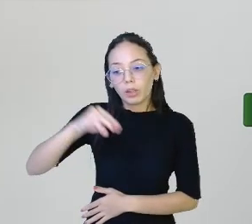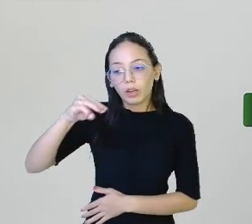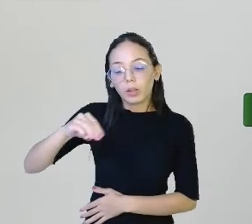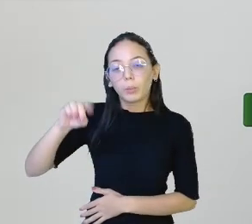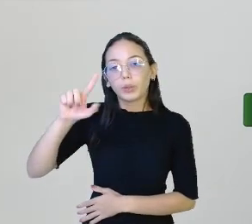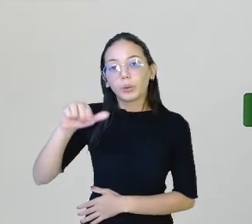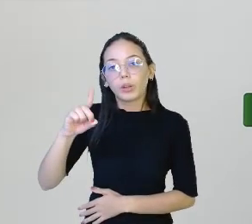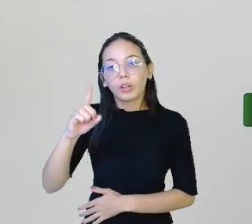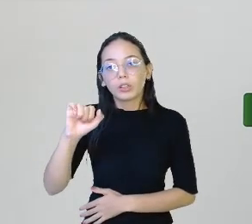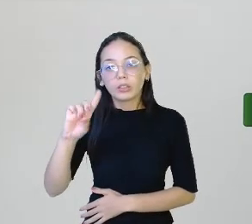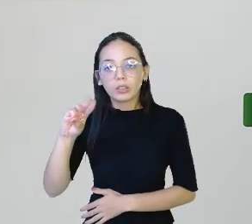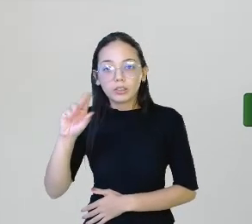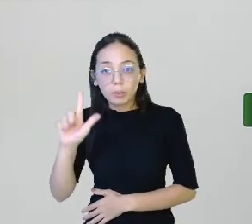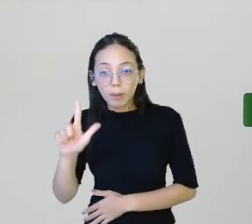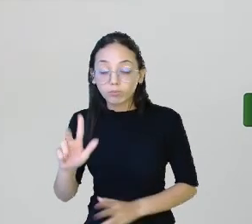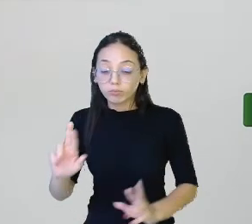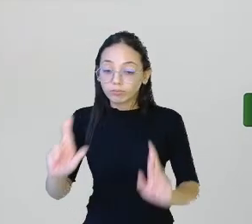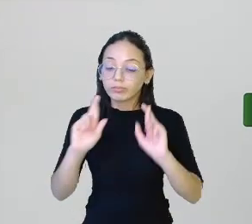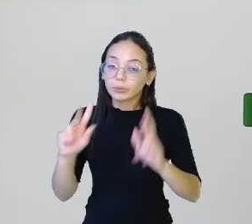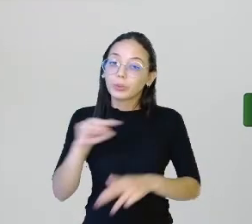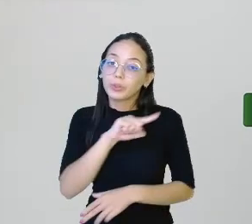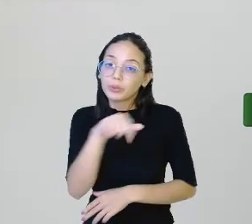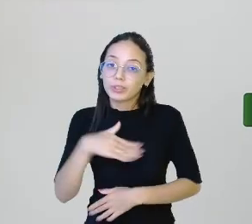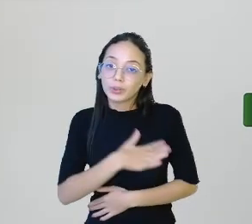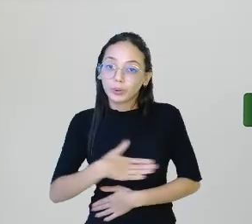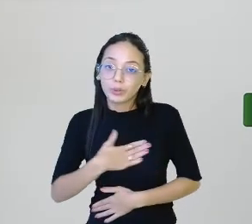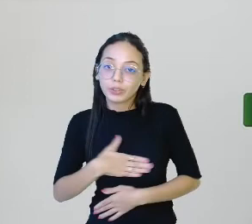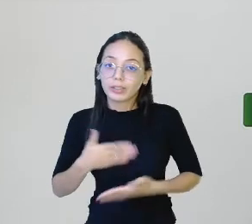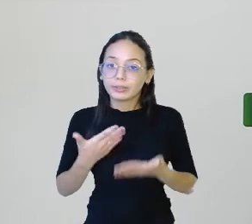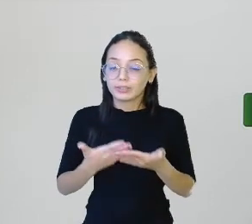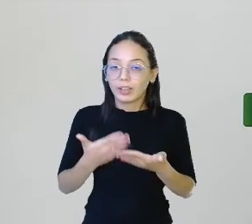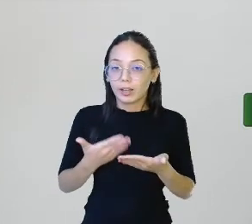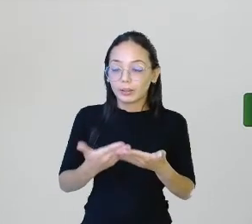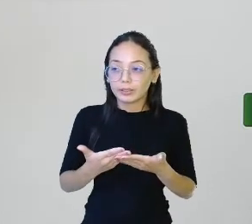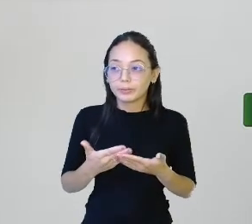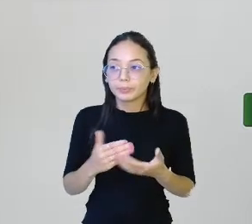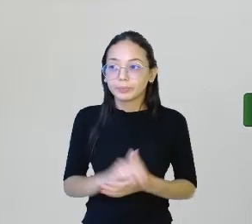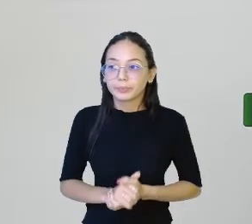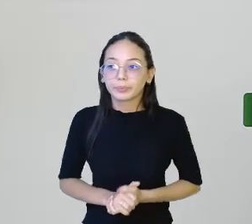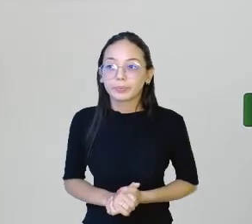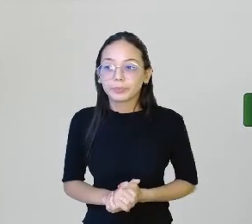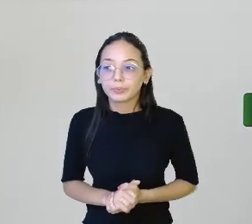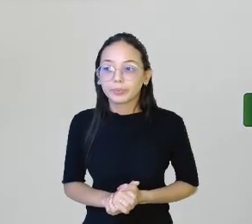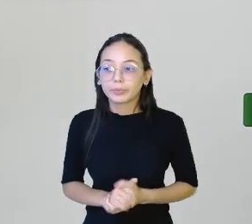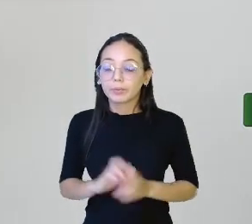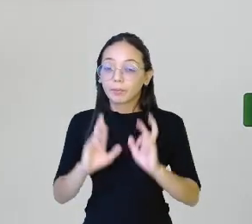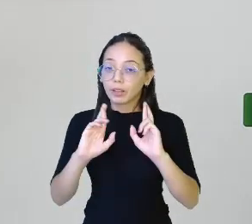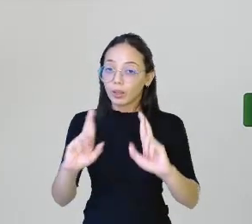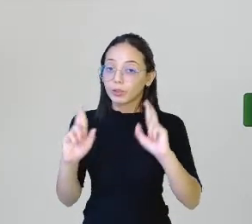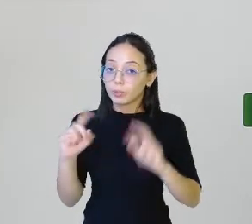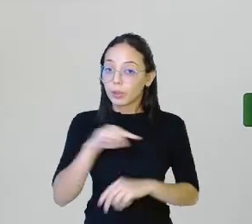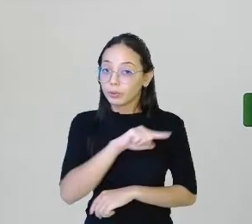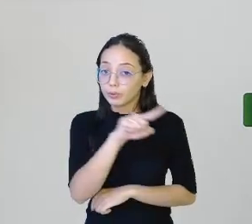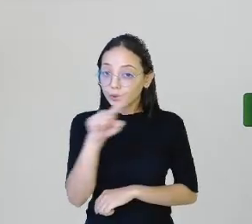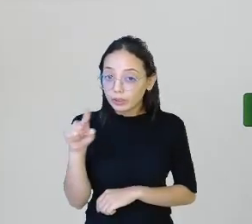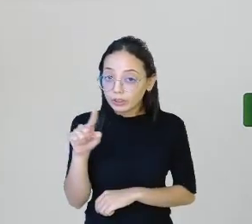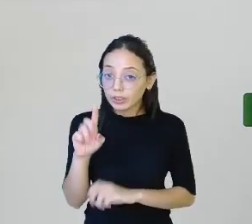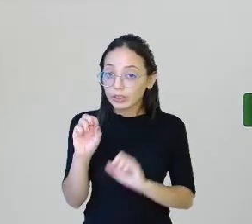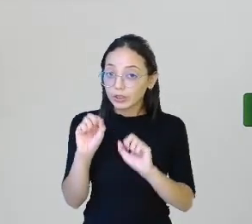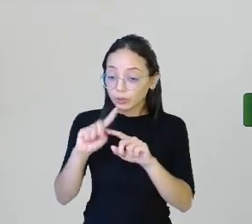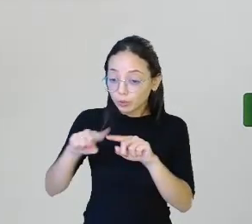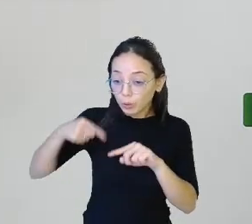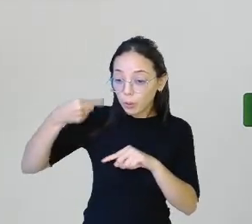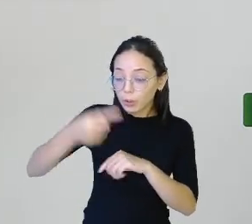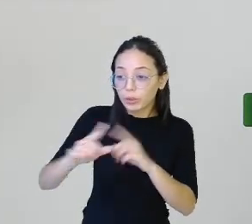decimal. Gente, eu espero que vocês tenham gostado da aula e eu espero vocês no nosso próximo